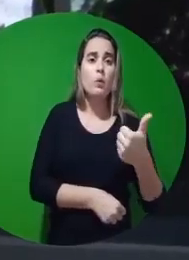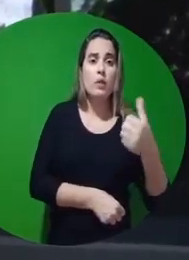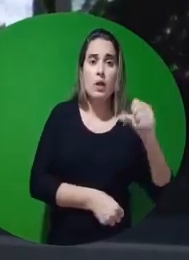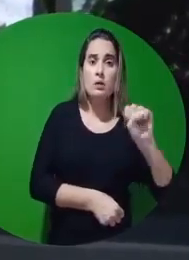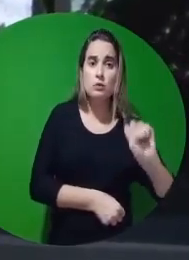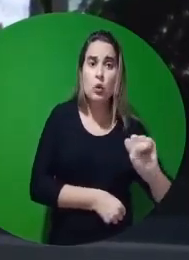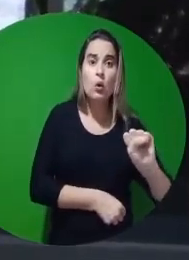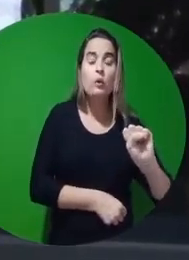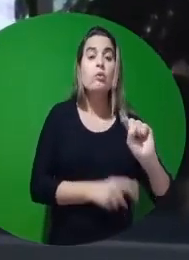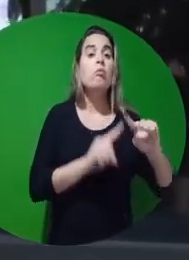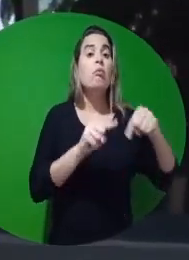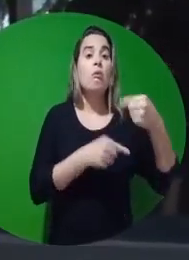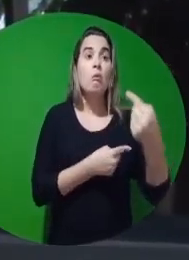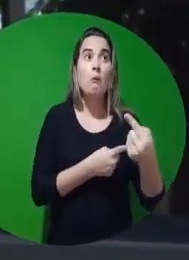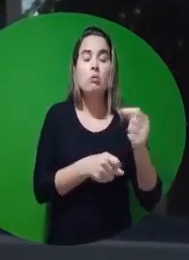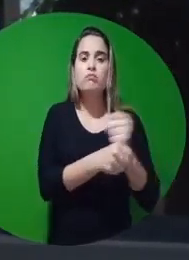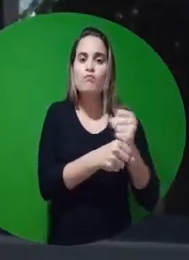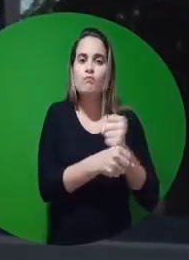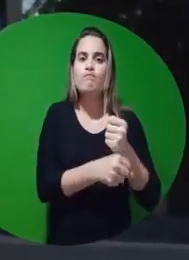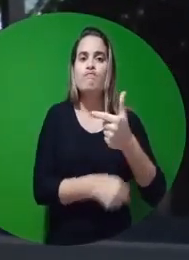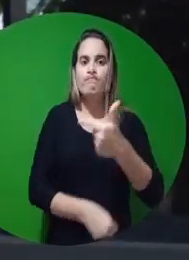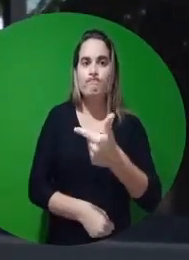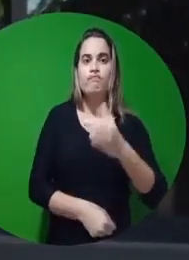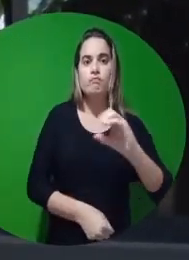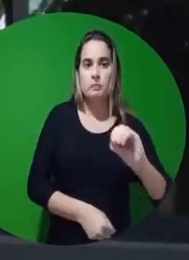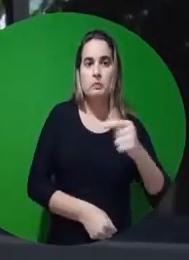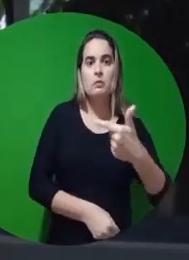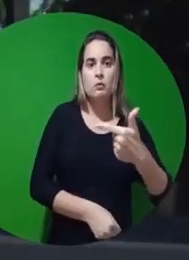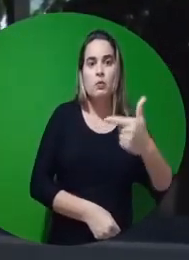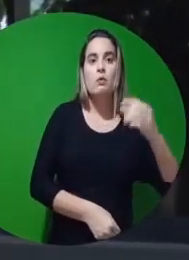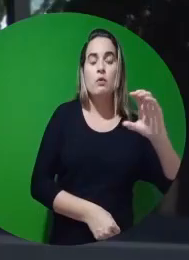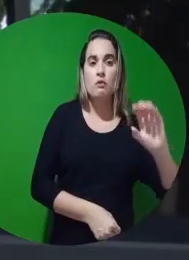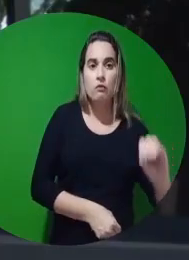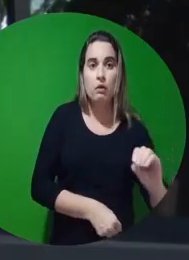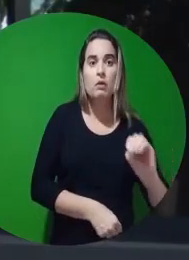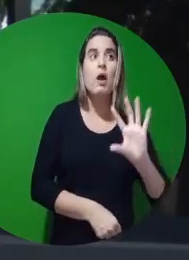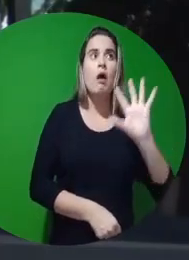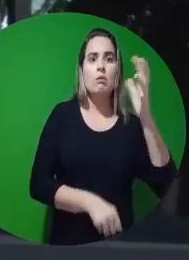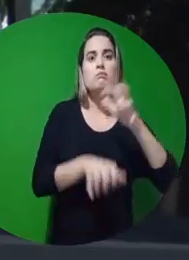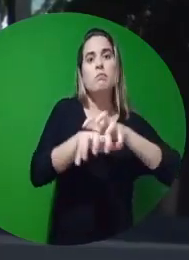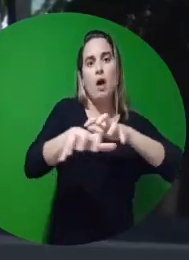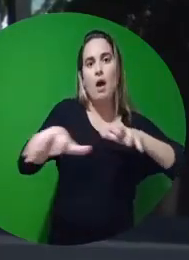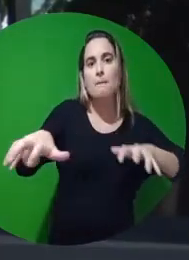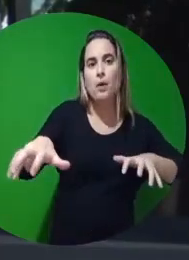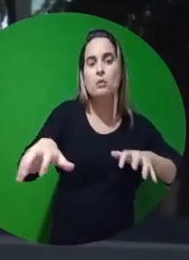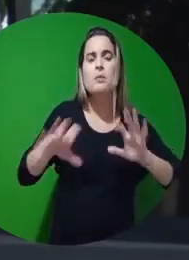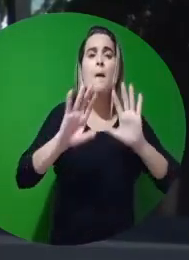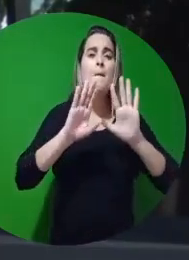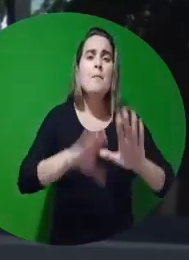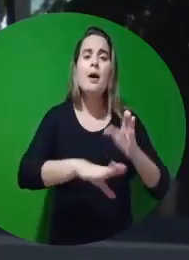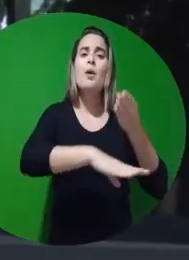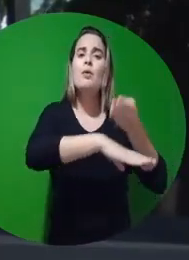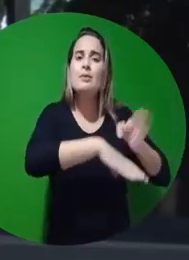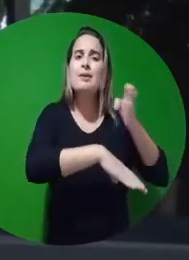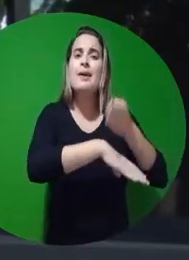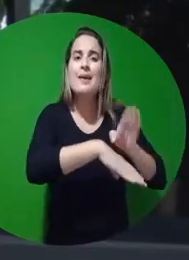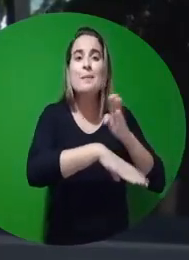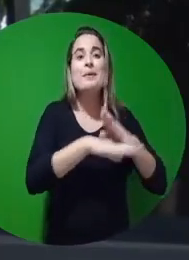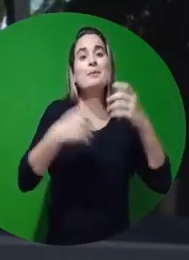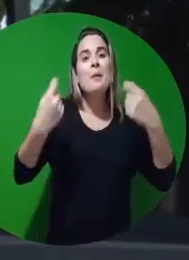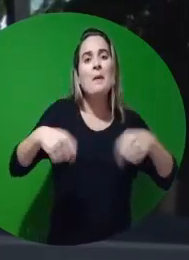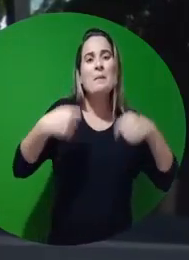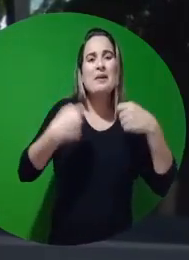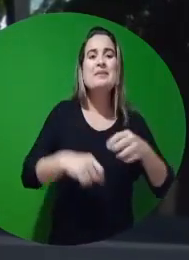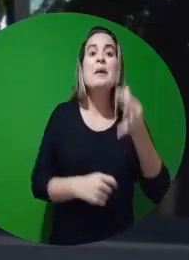adaptar muita coisa maioria dos treinamentos reuniões foram tudo de forma remota quem sabe que algumas coisas dá para fazer remotamente mas alguns treinamentos